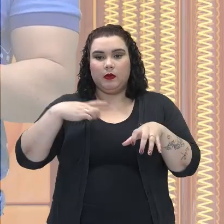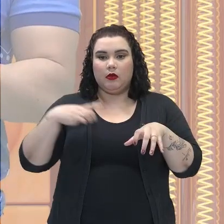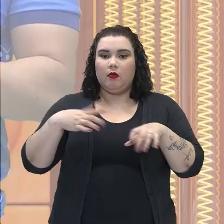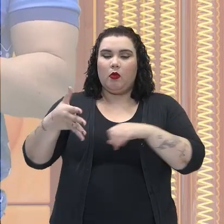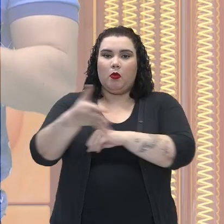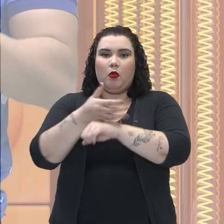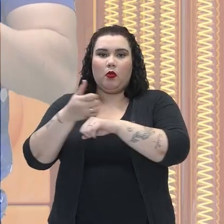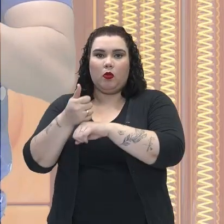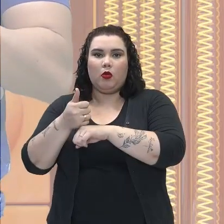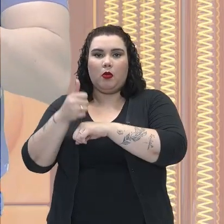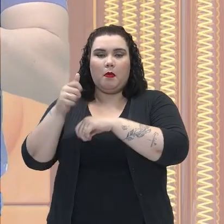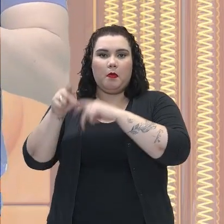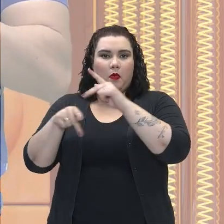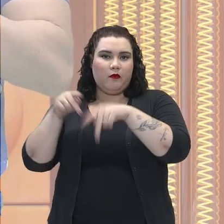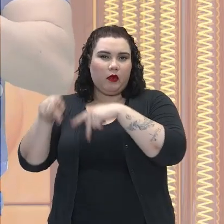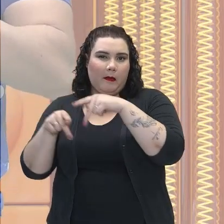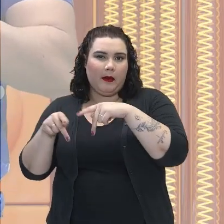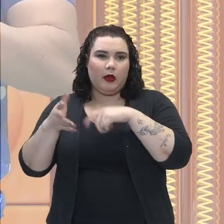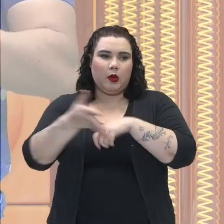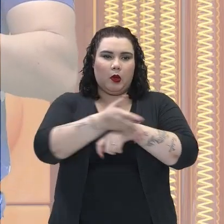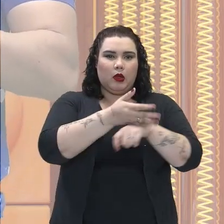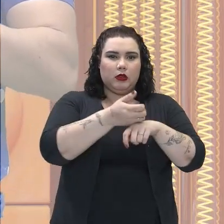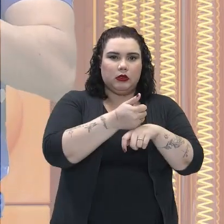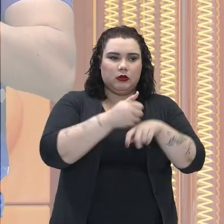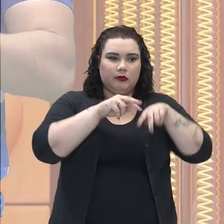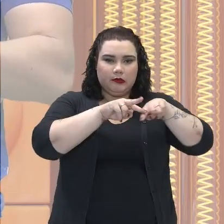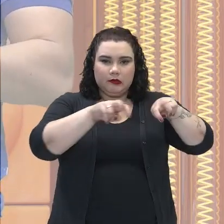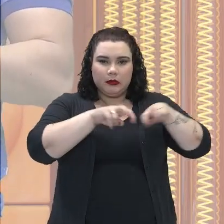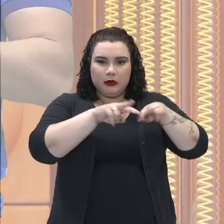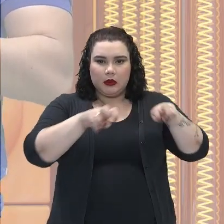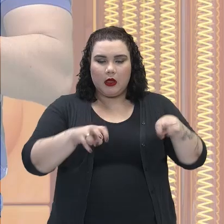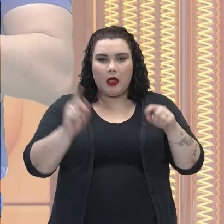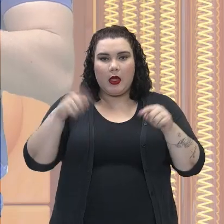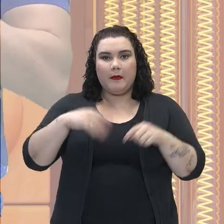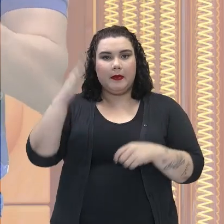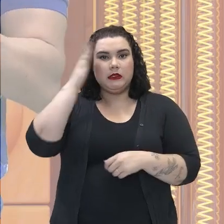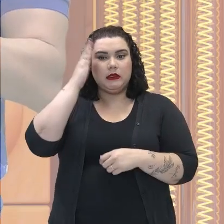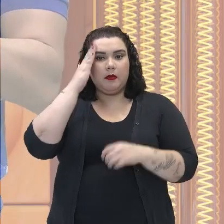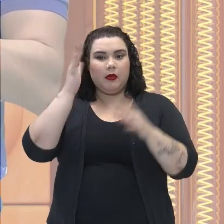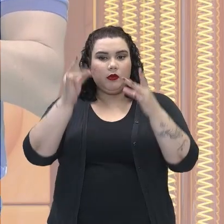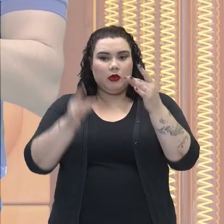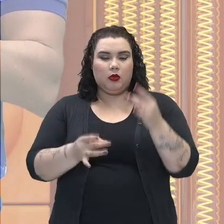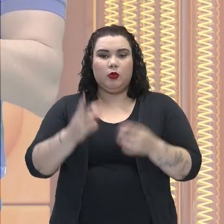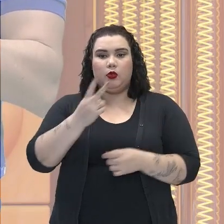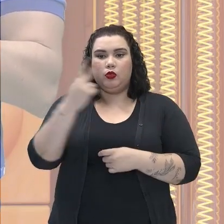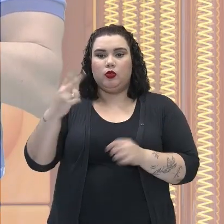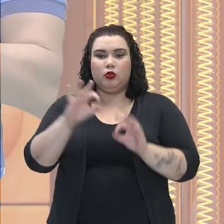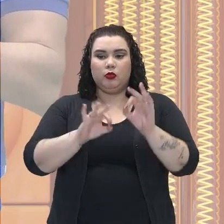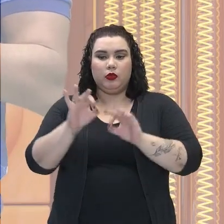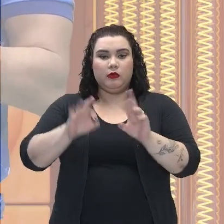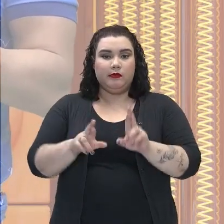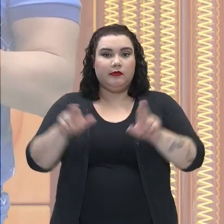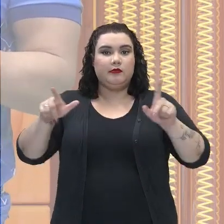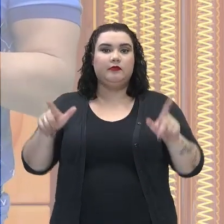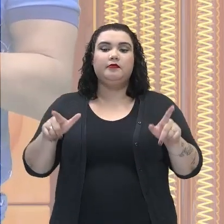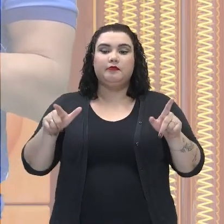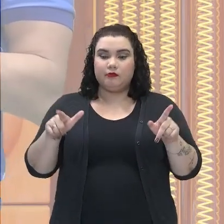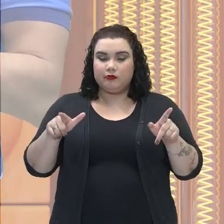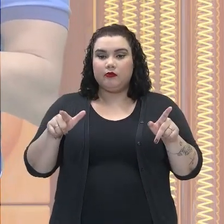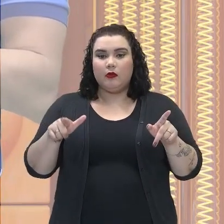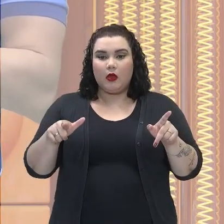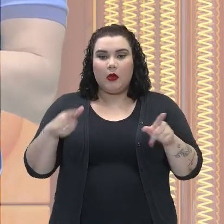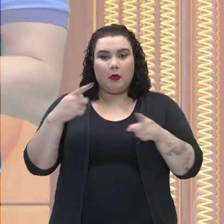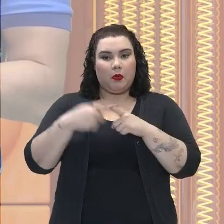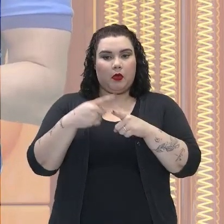de povoamento e colônia de exploração, ela é mais para a gente didatizar para vocês dois processos que são diferentes. Já que nas